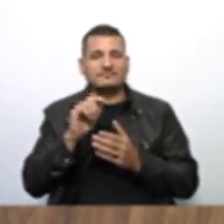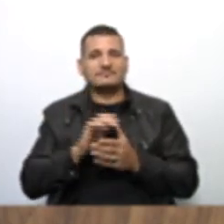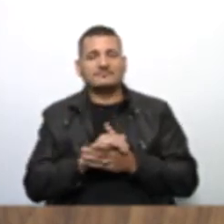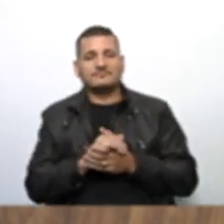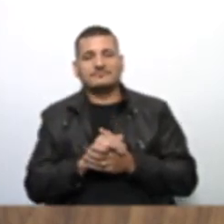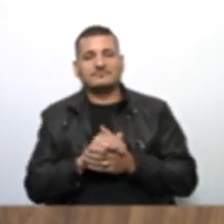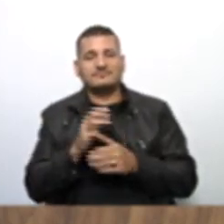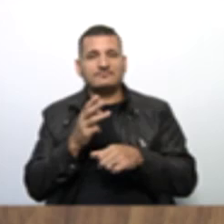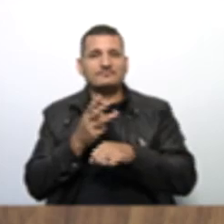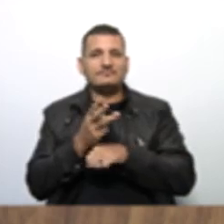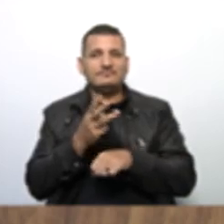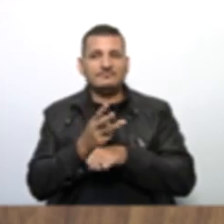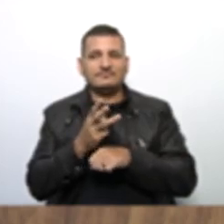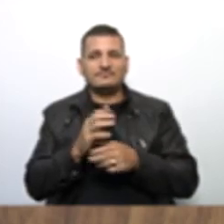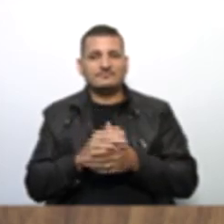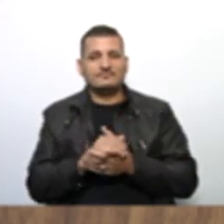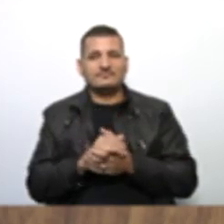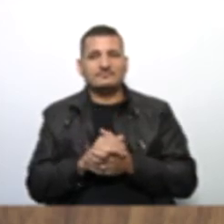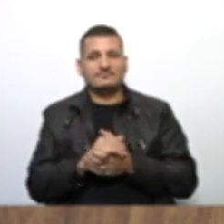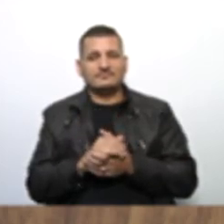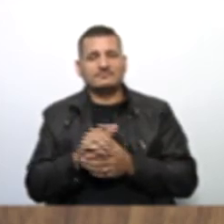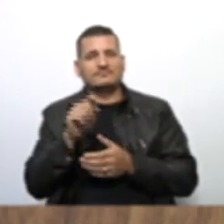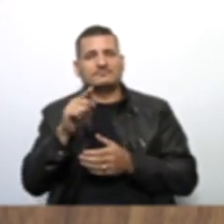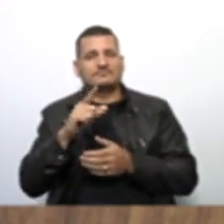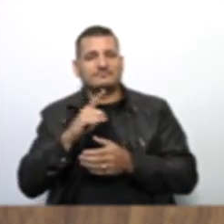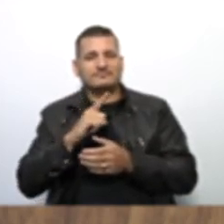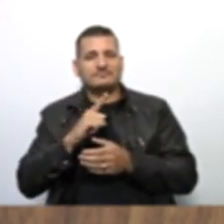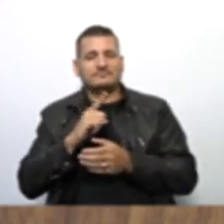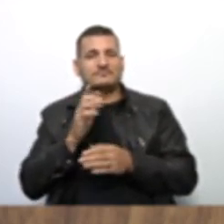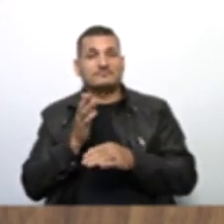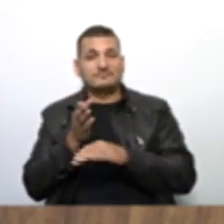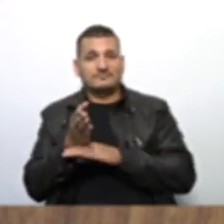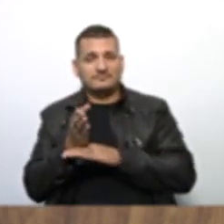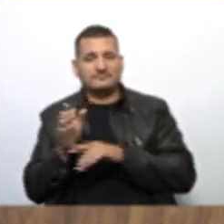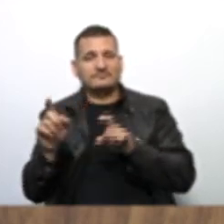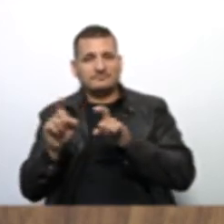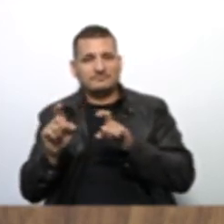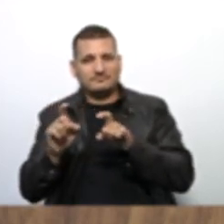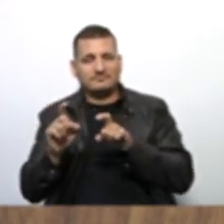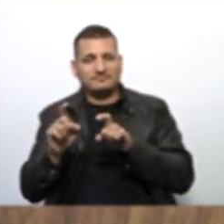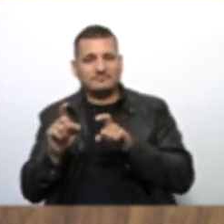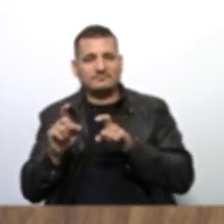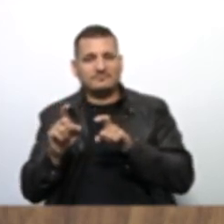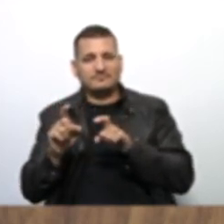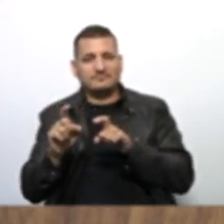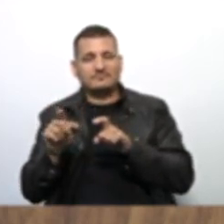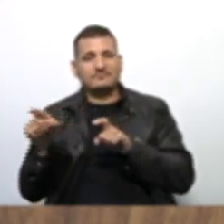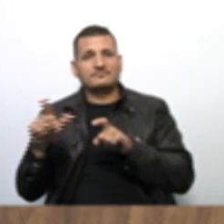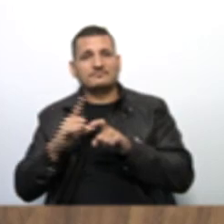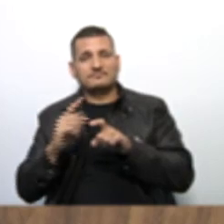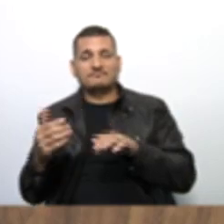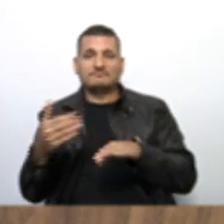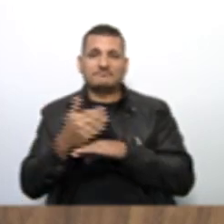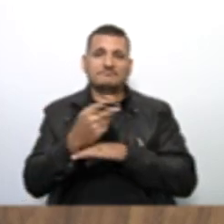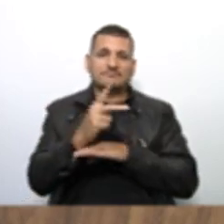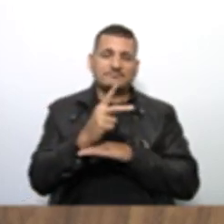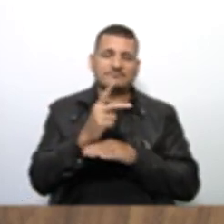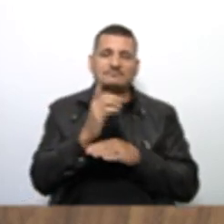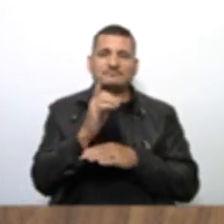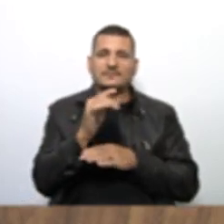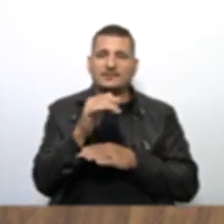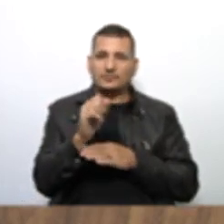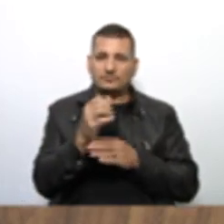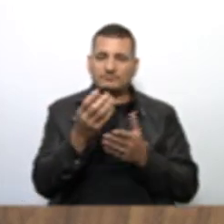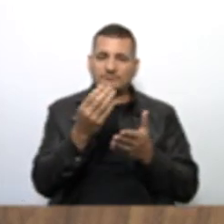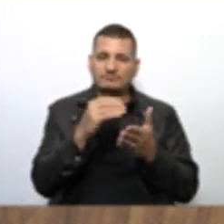a questão do WhatsApp. Da mesma forma que você tem acesso ao computador dessa pessoa, esse recurso, ela vai ter acesso aos seus dados lá